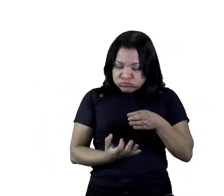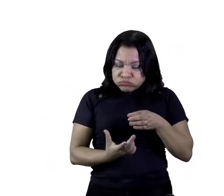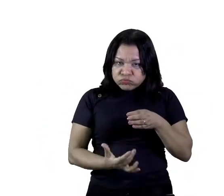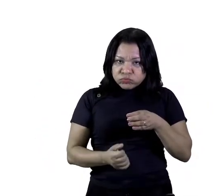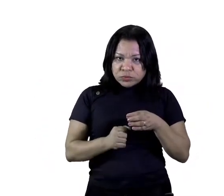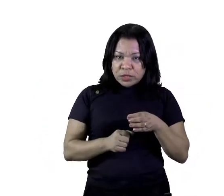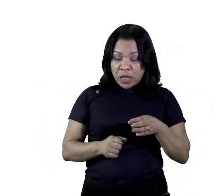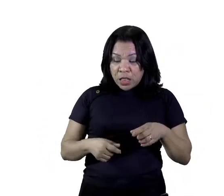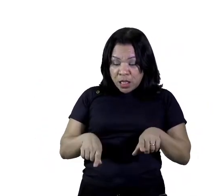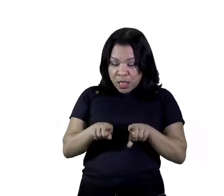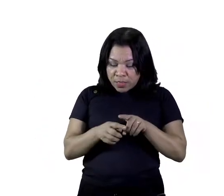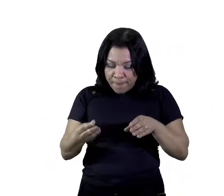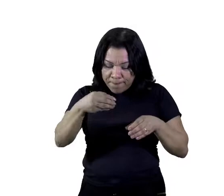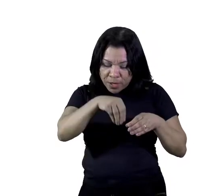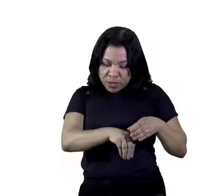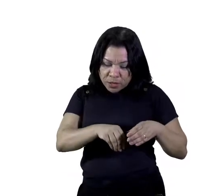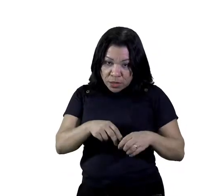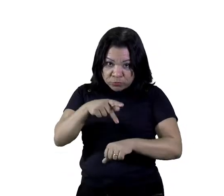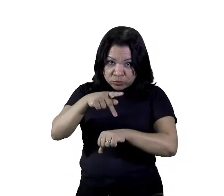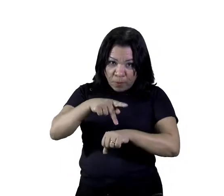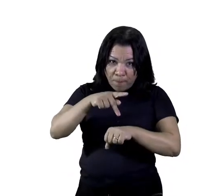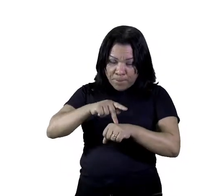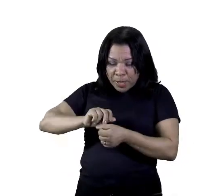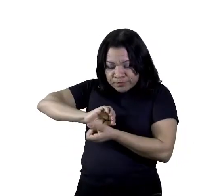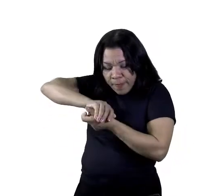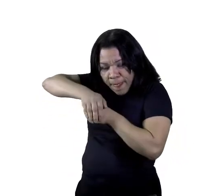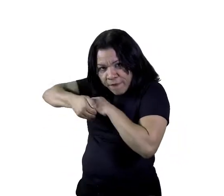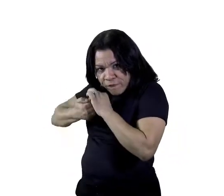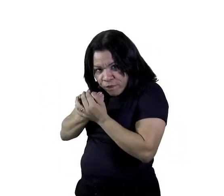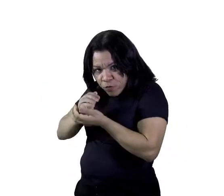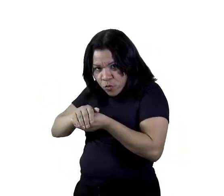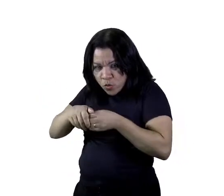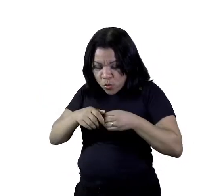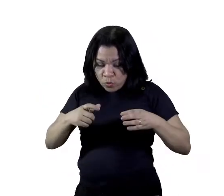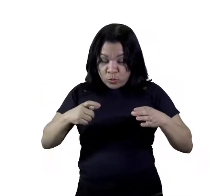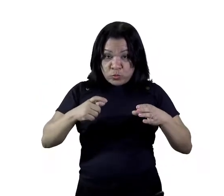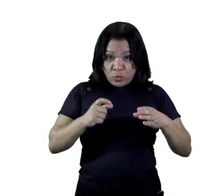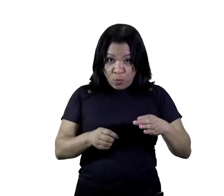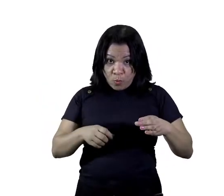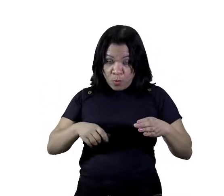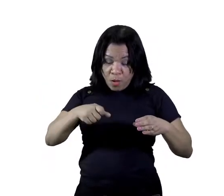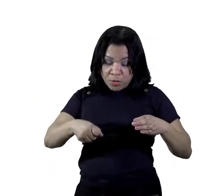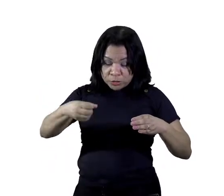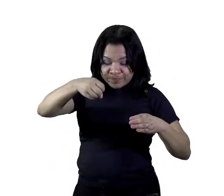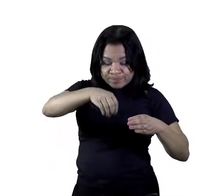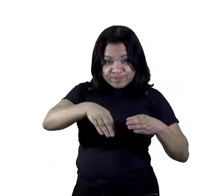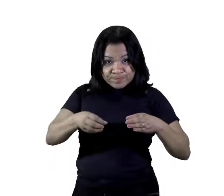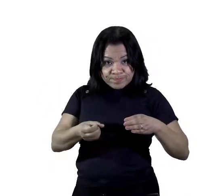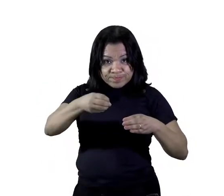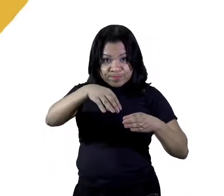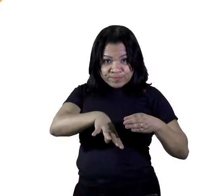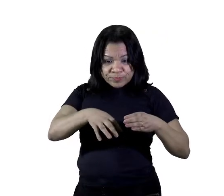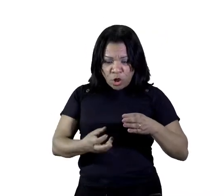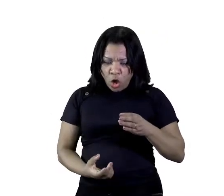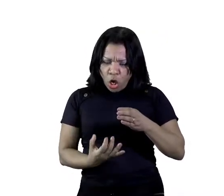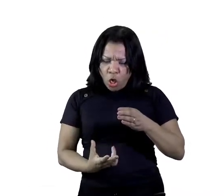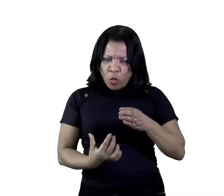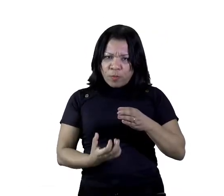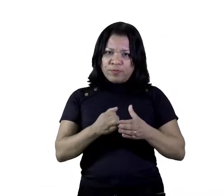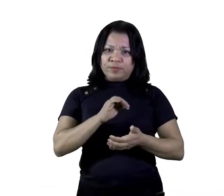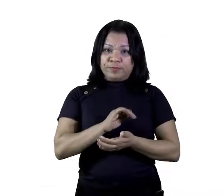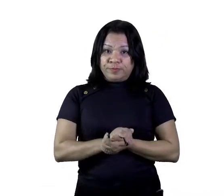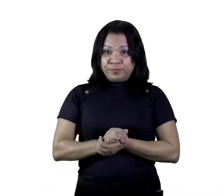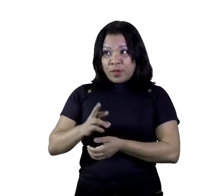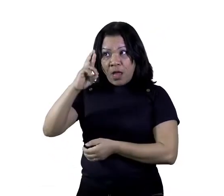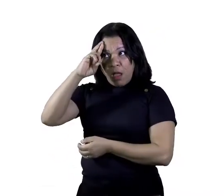algumas pedras, lavou-as bem lavada e colocou dentro da água fervendo. Os donos da